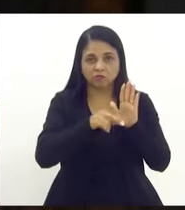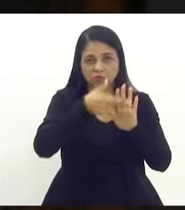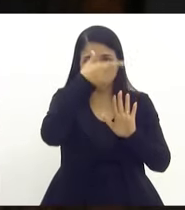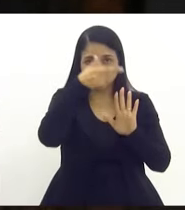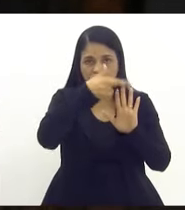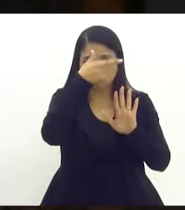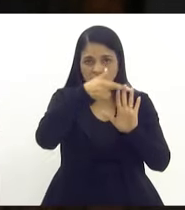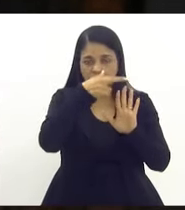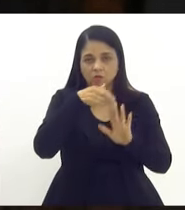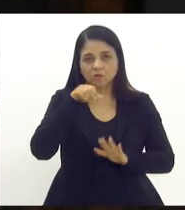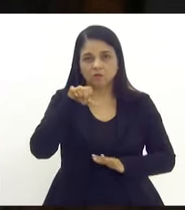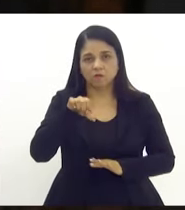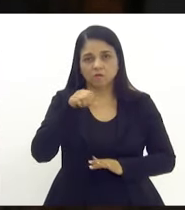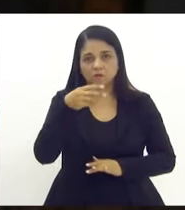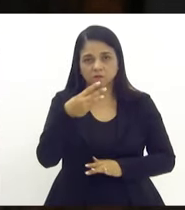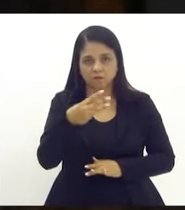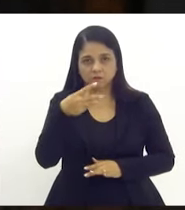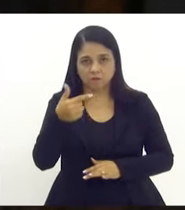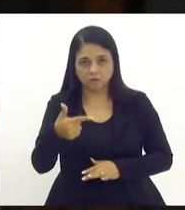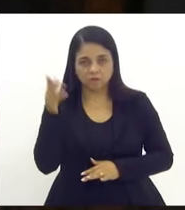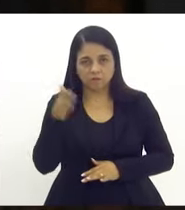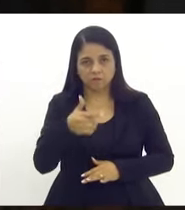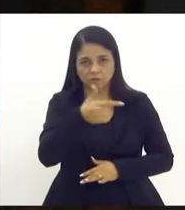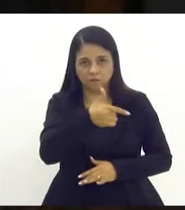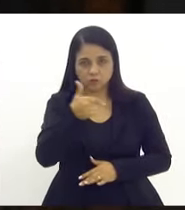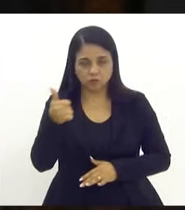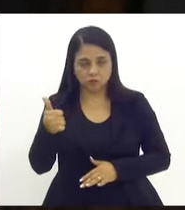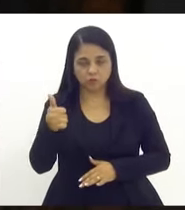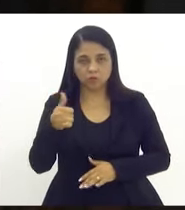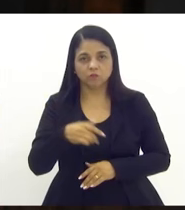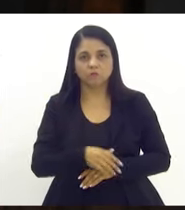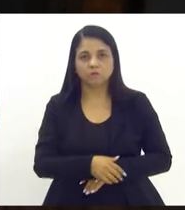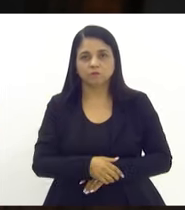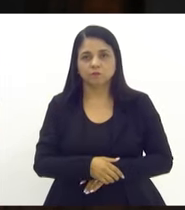número 932, de 21.